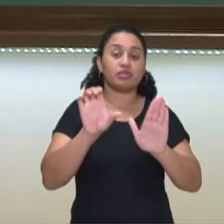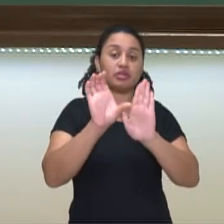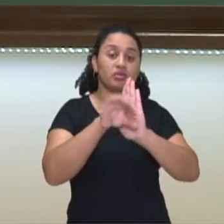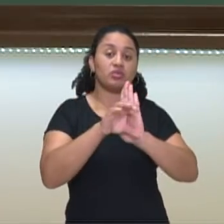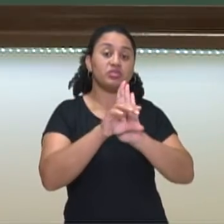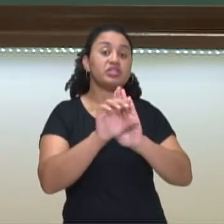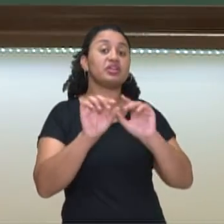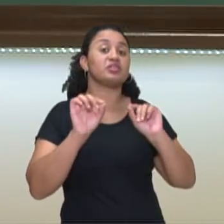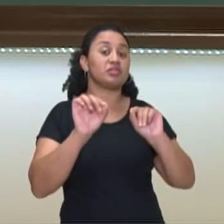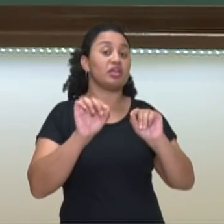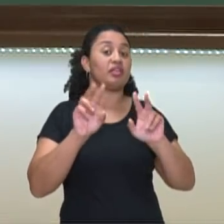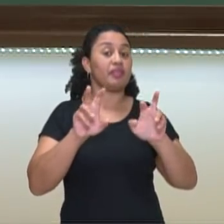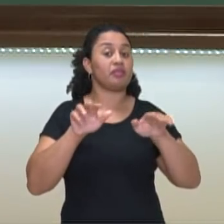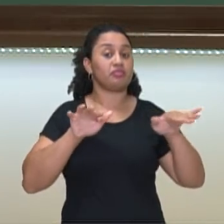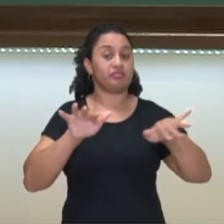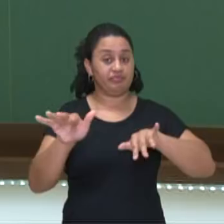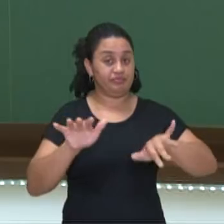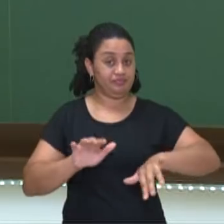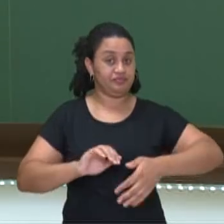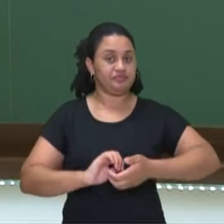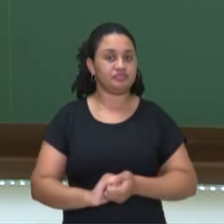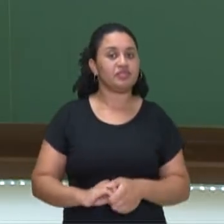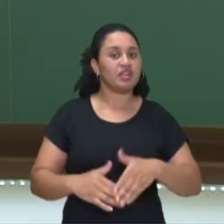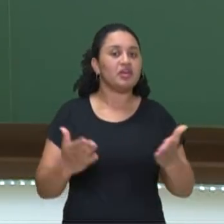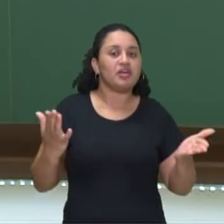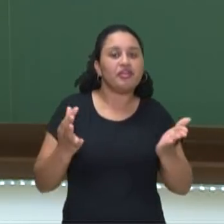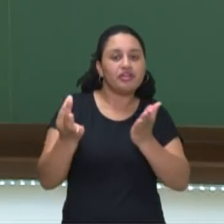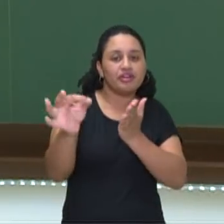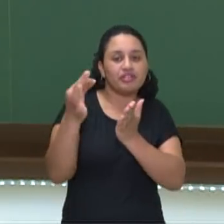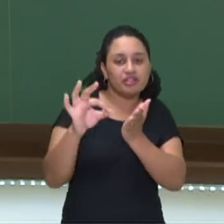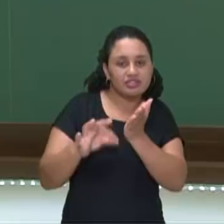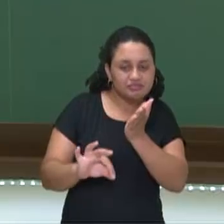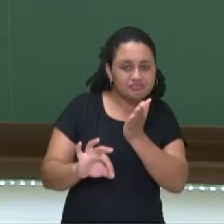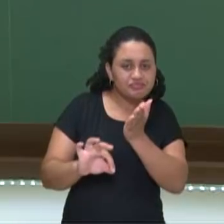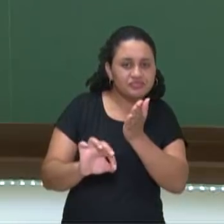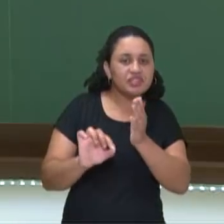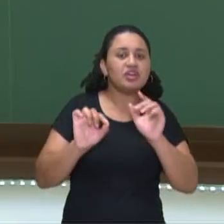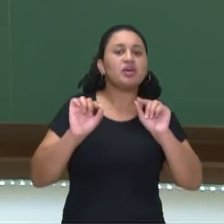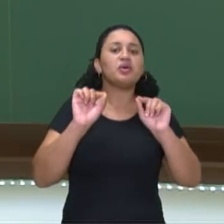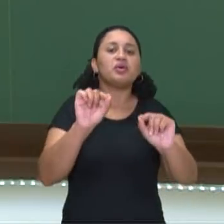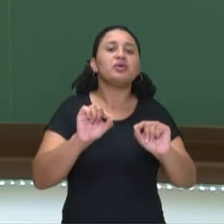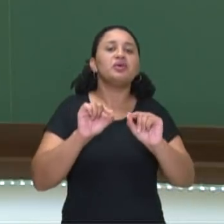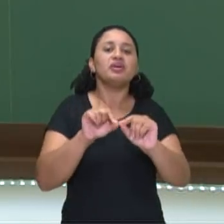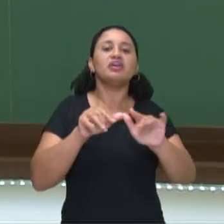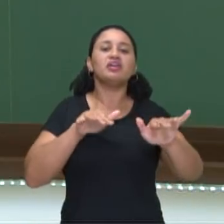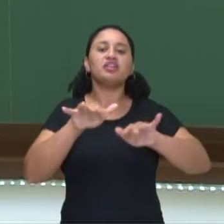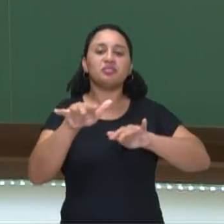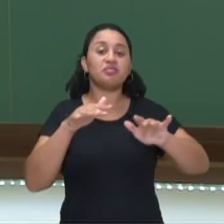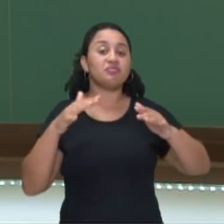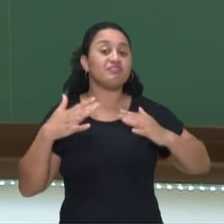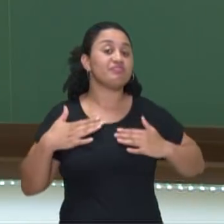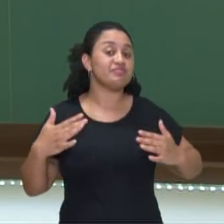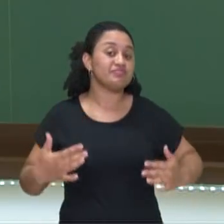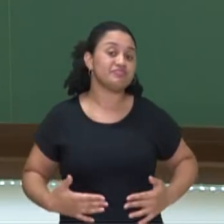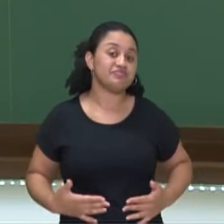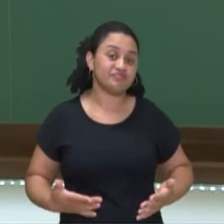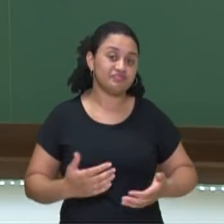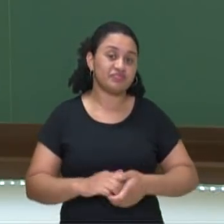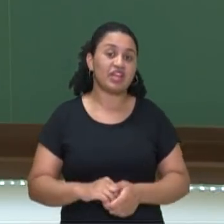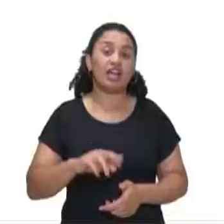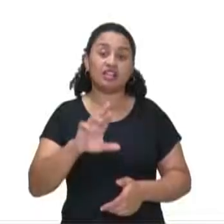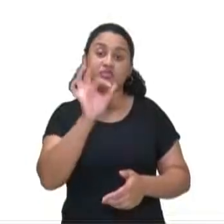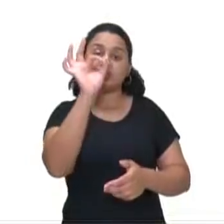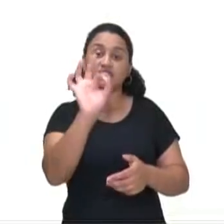sobre movimento. Vamos para a correção então? O que é o movimento corporal? Correta